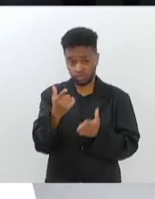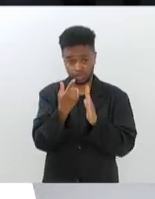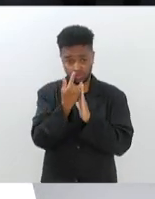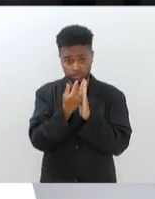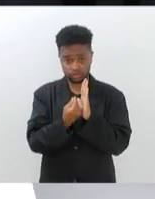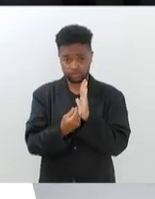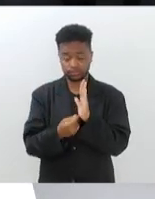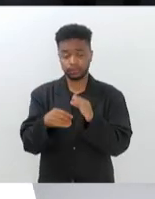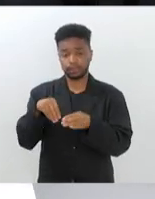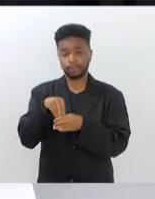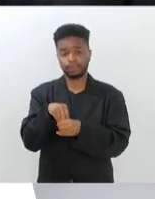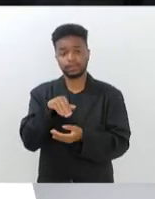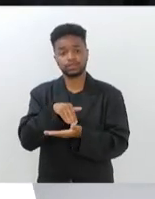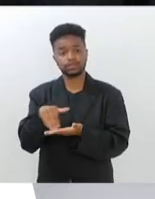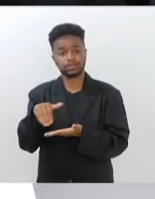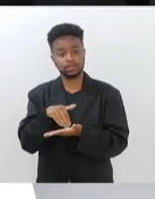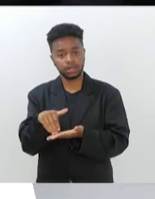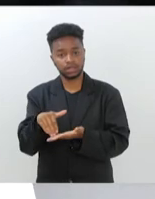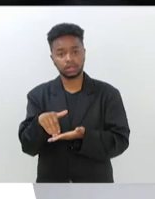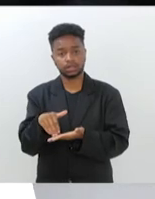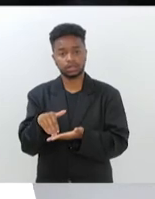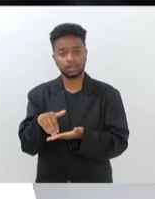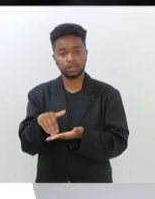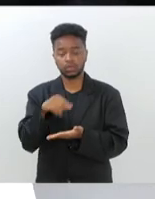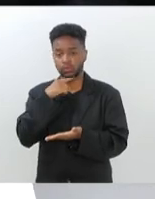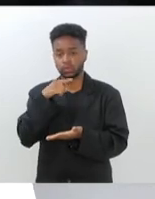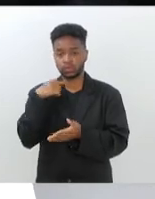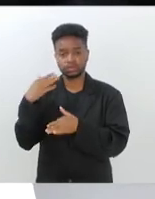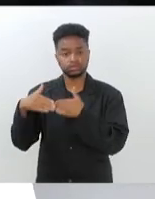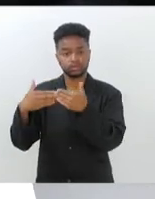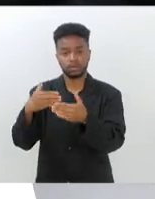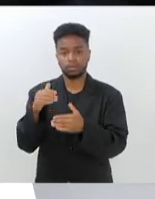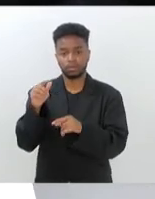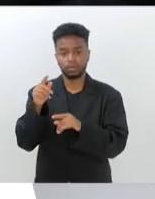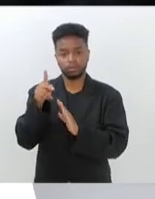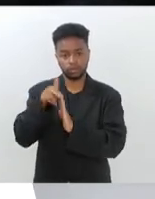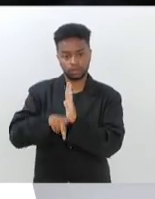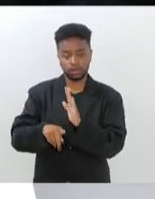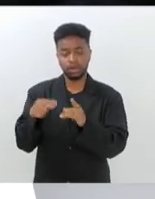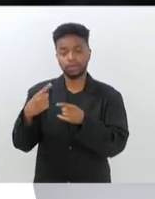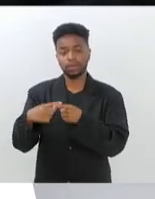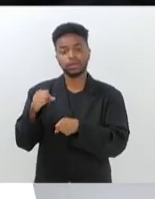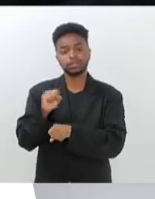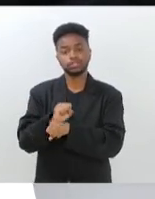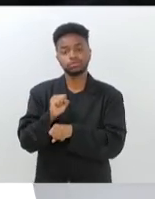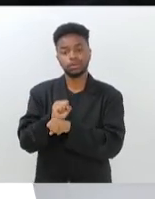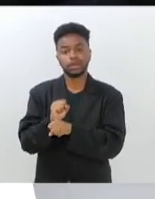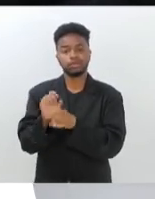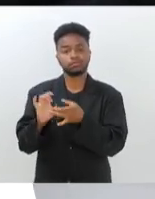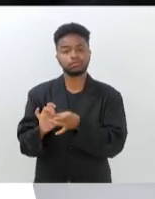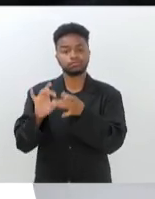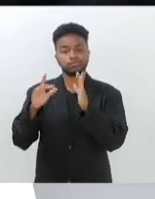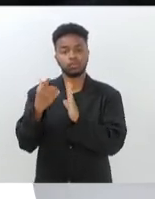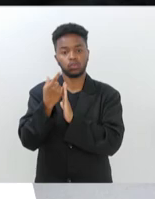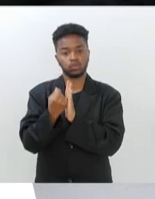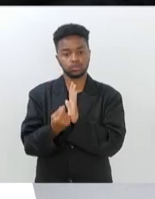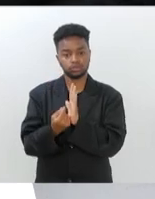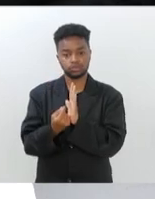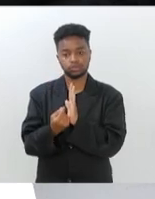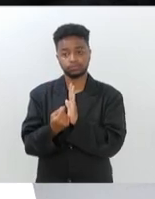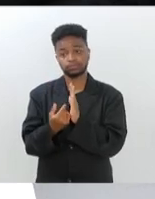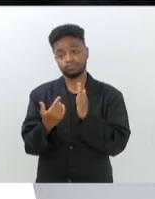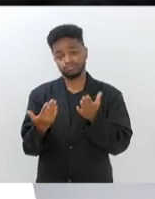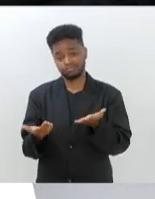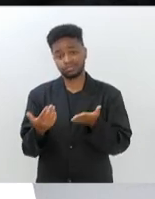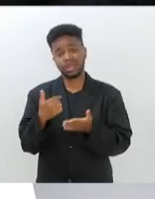secretaria Onde Estão parados os projetos porque só aguardam a disponibilidade orçamentária eu já